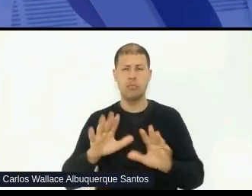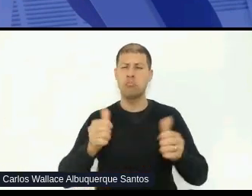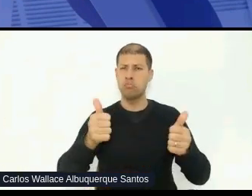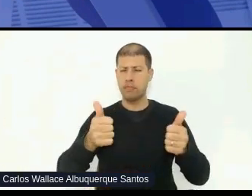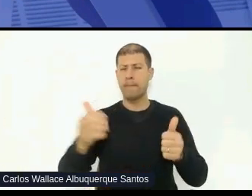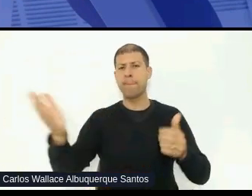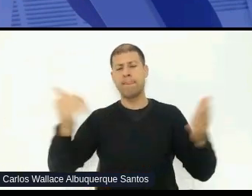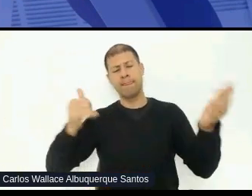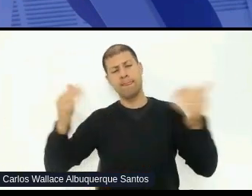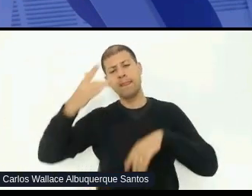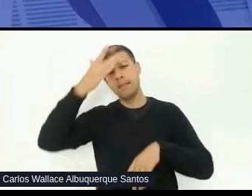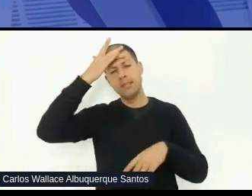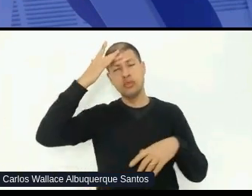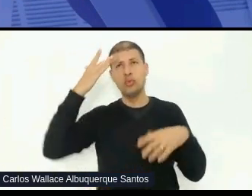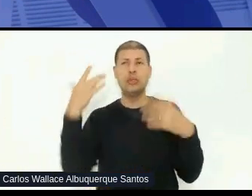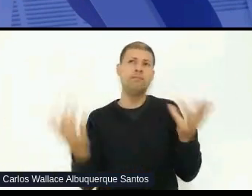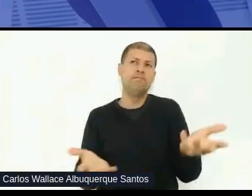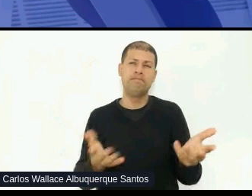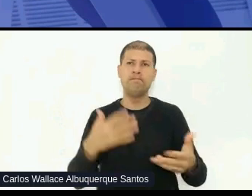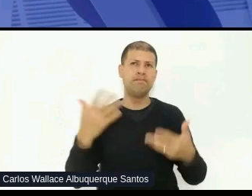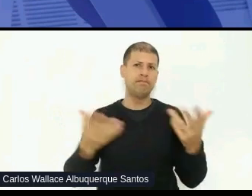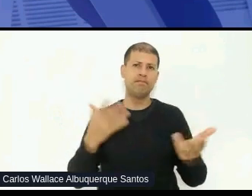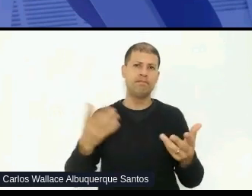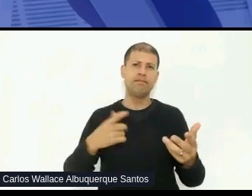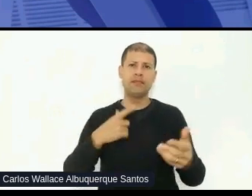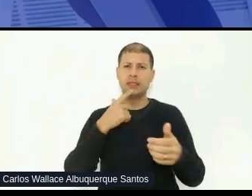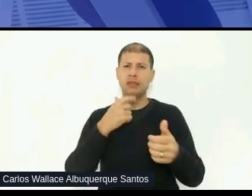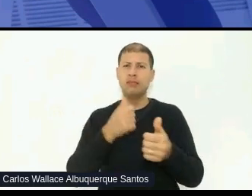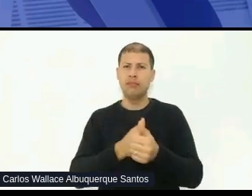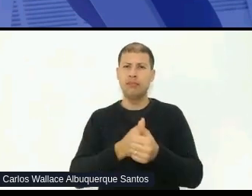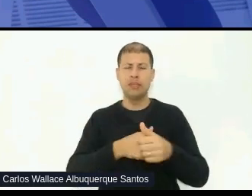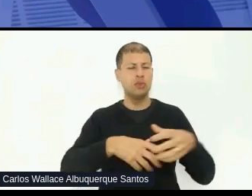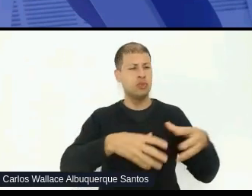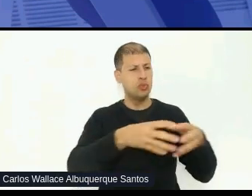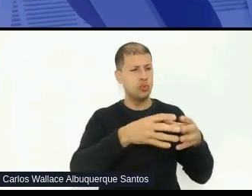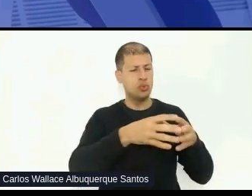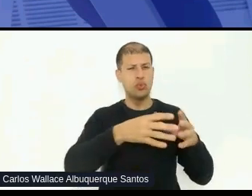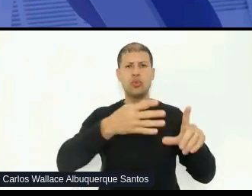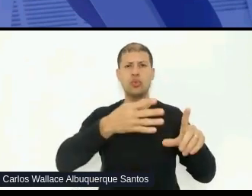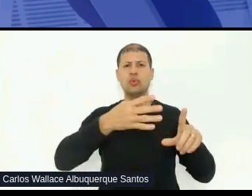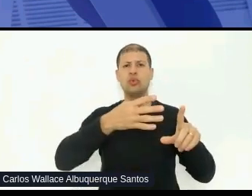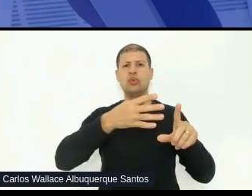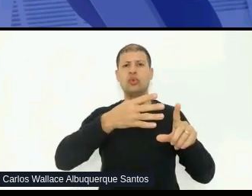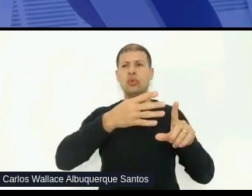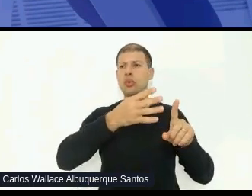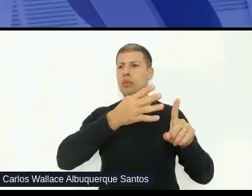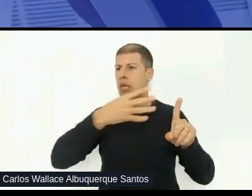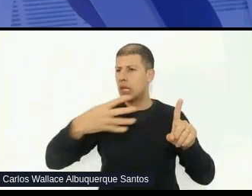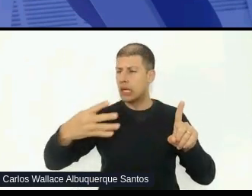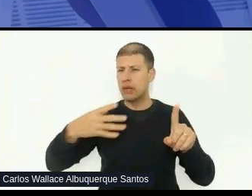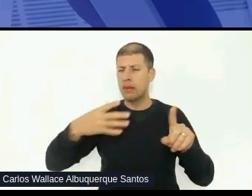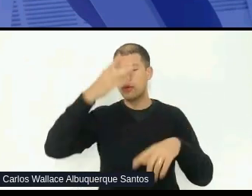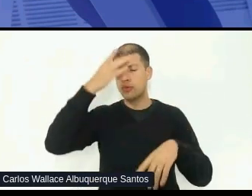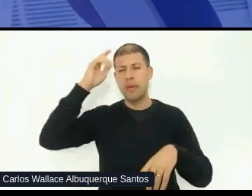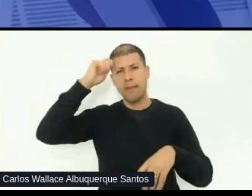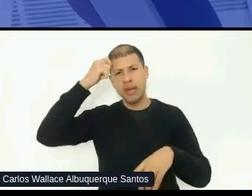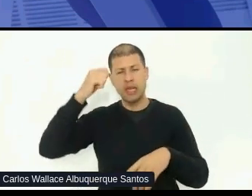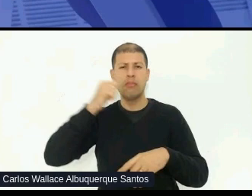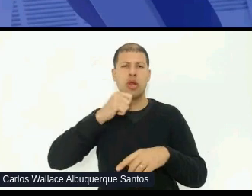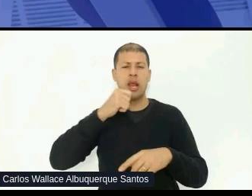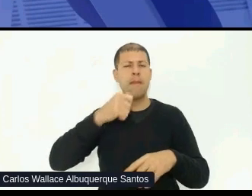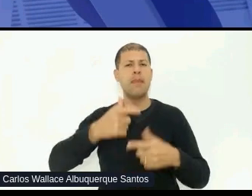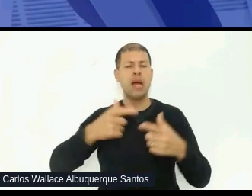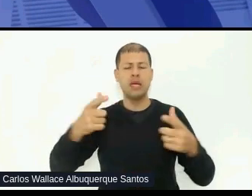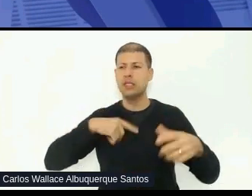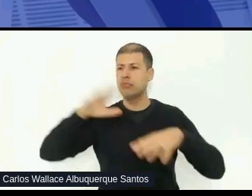trazer pessoas que estão mais próximas da comunidade LGBTQ. Vamos trazer mais pessoas negras, vamos trazer mais mulheres. A